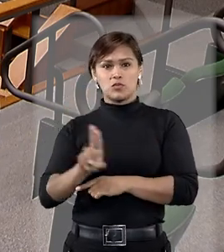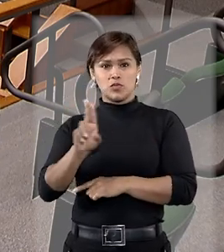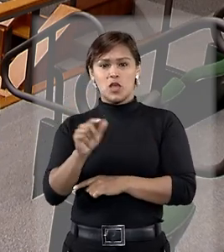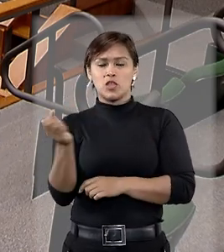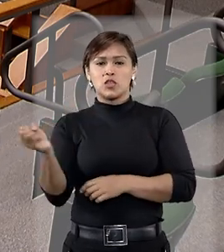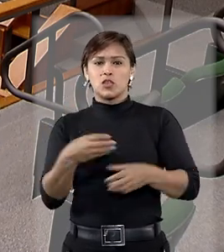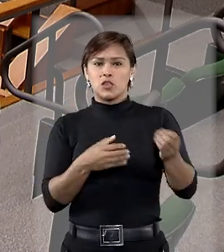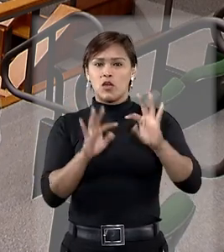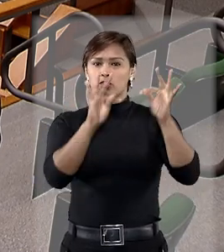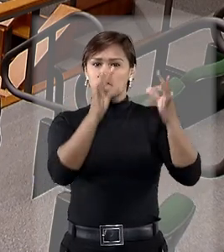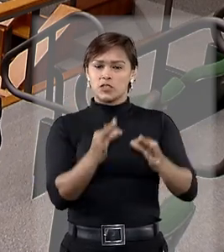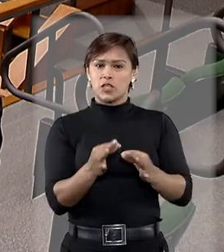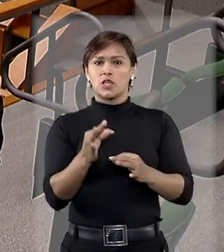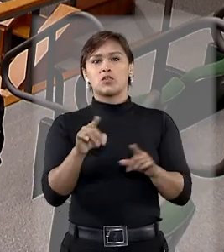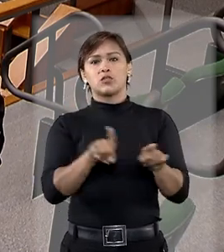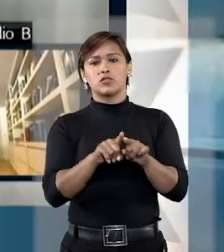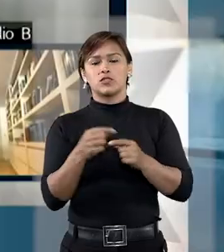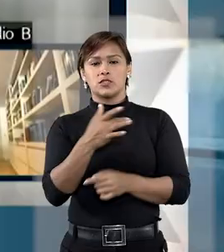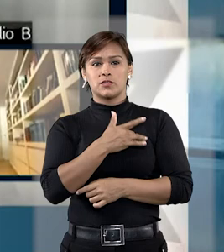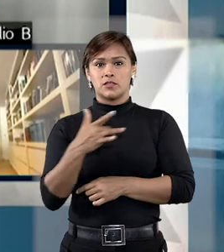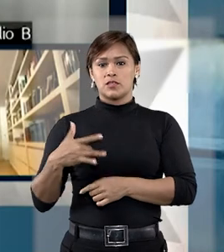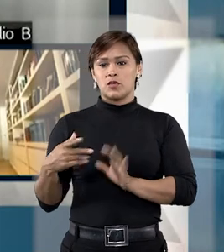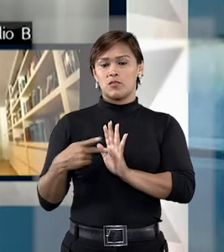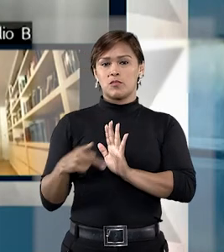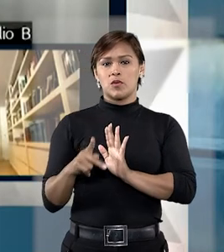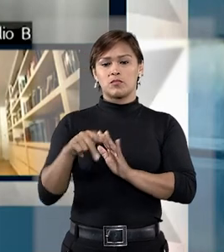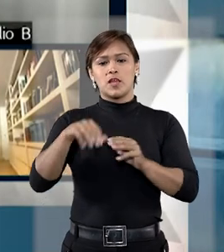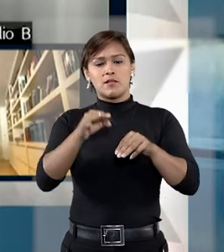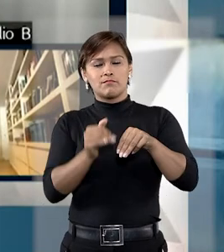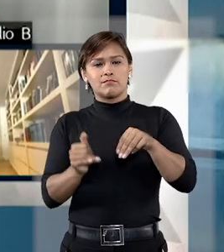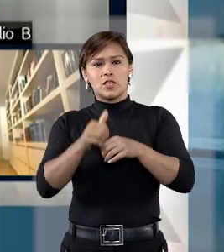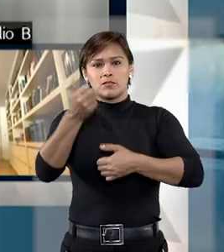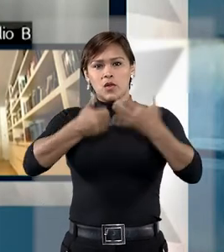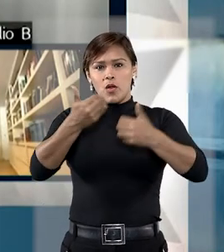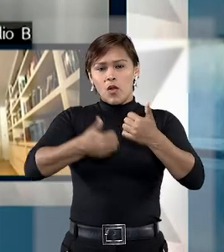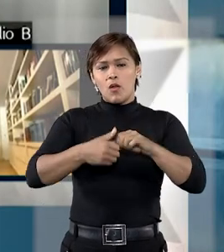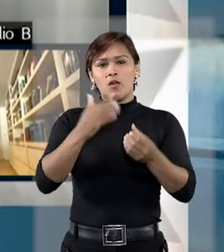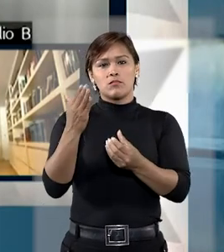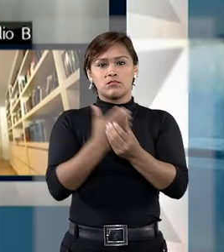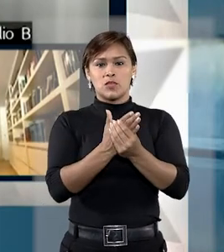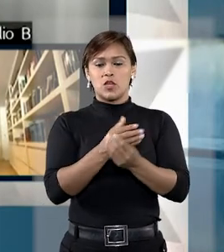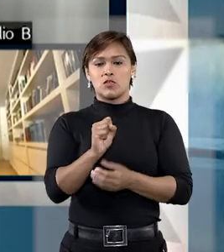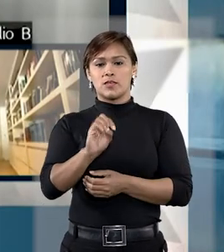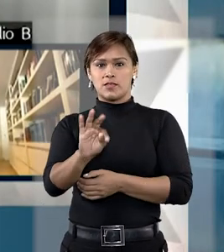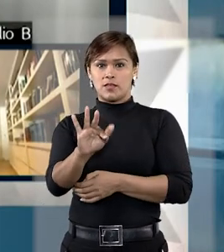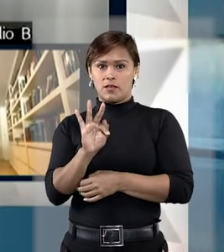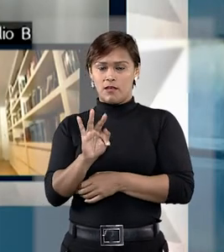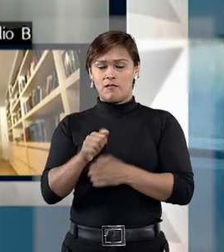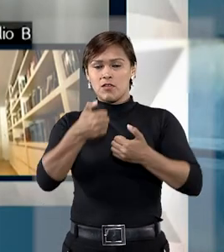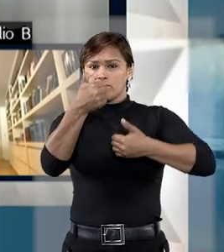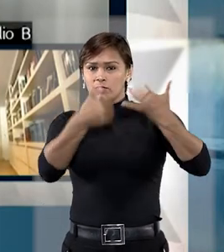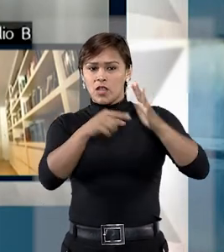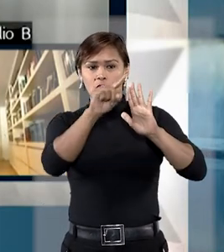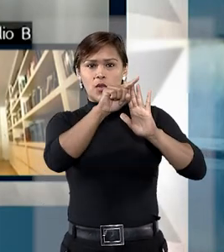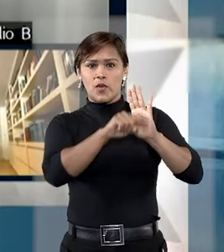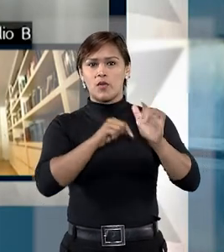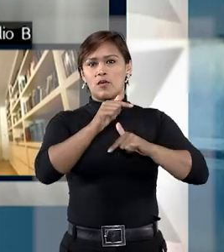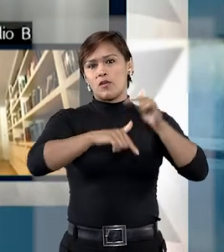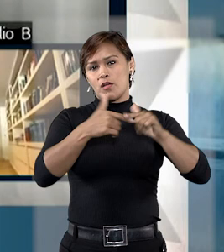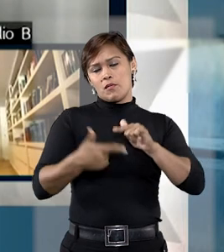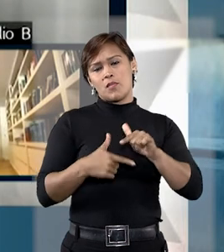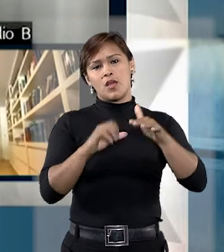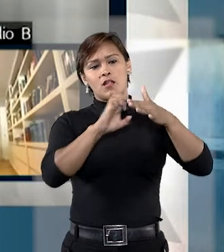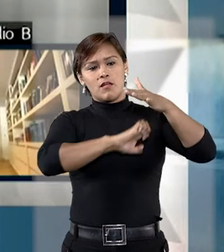novas tecnologias na área de saúde. Nancy Andrighi citou precedentes do Supremo Tribunal Federal, pontuando que a atuação